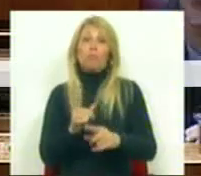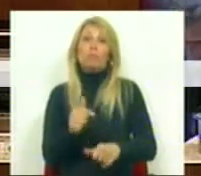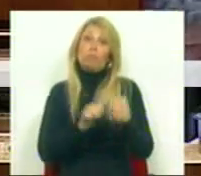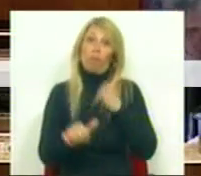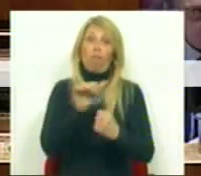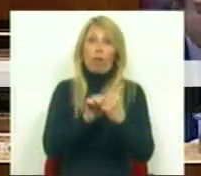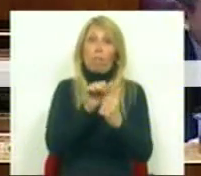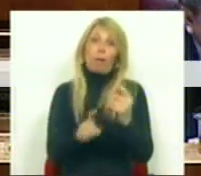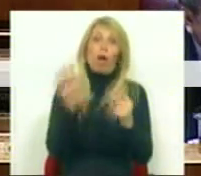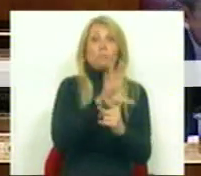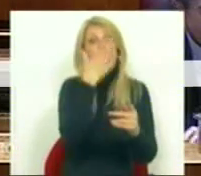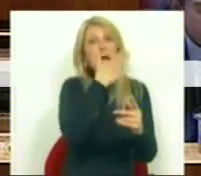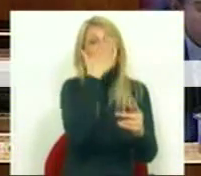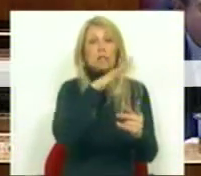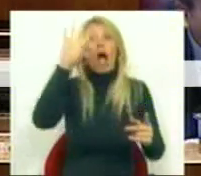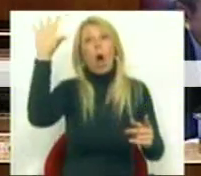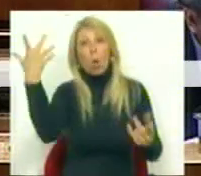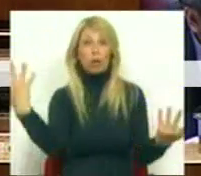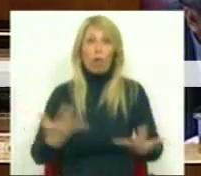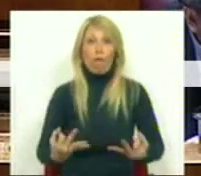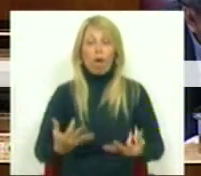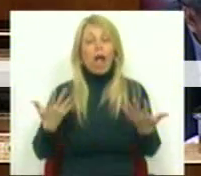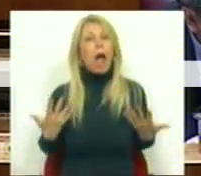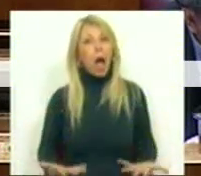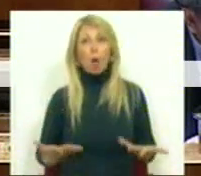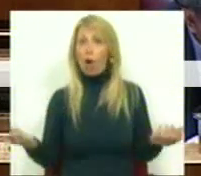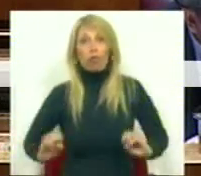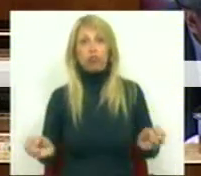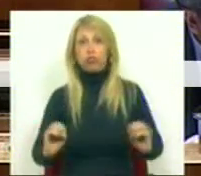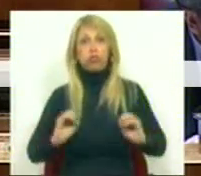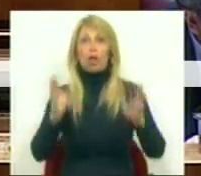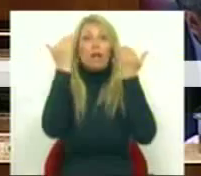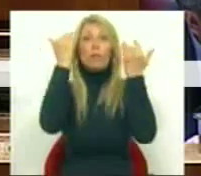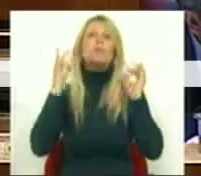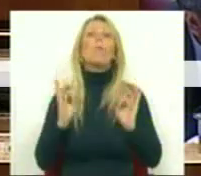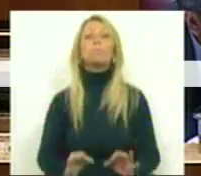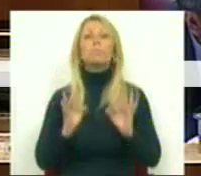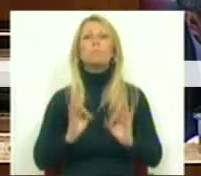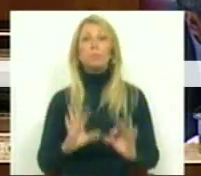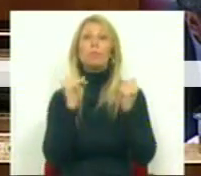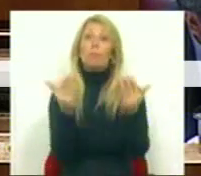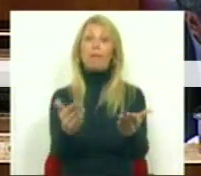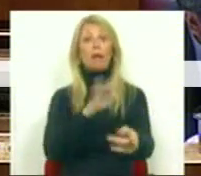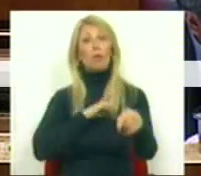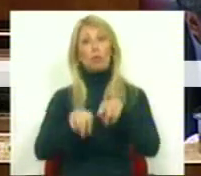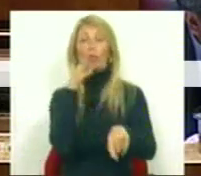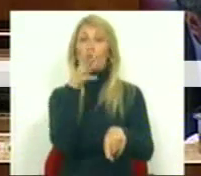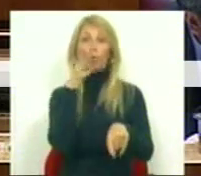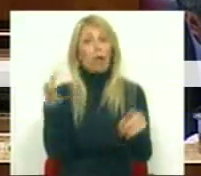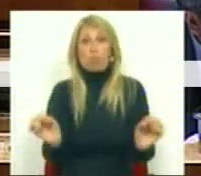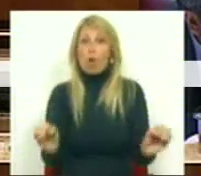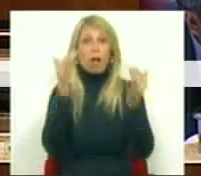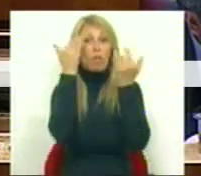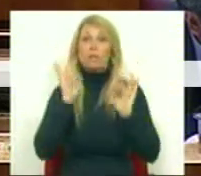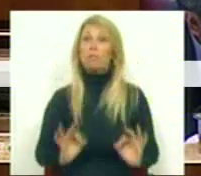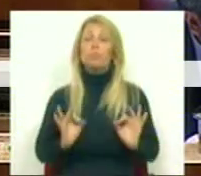tenha acontecido. Não tenho, nesta altura, uma informação categórica para dar ao Sr. Deputado, mas tenho